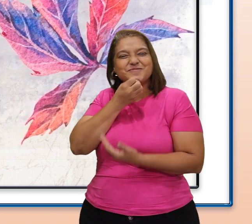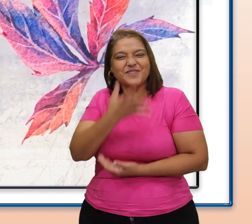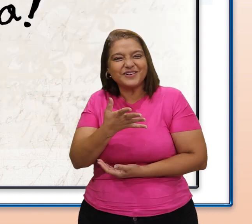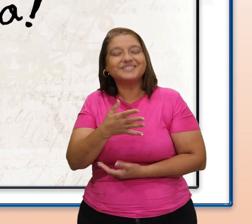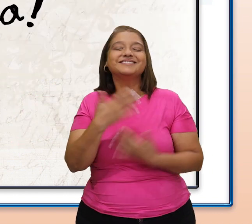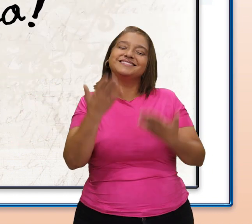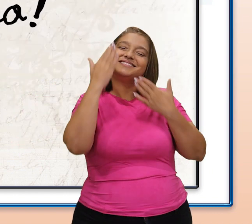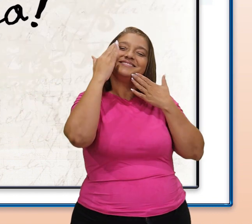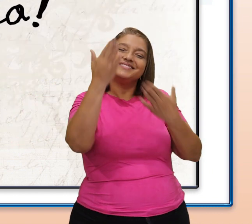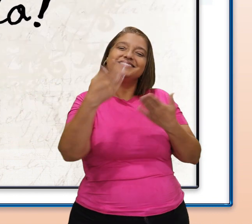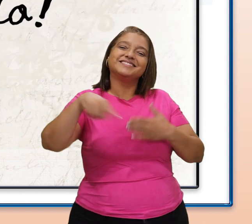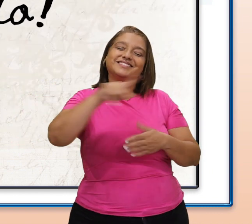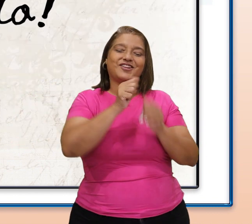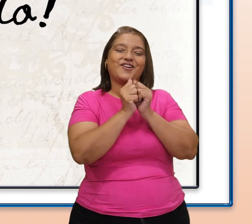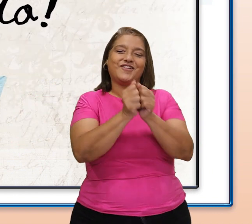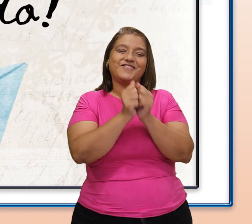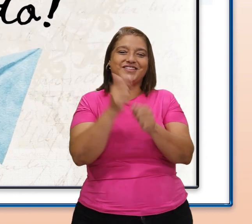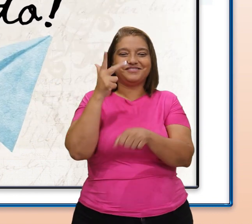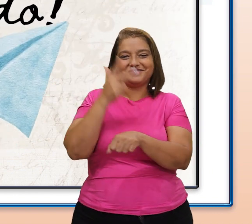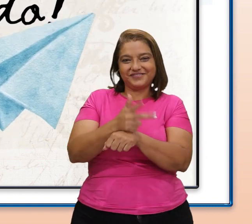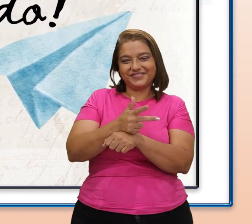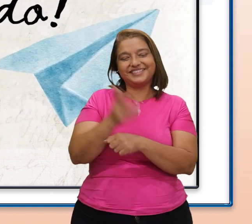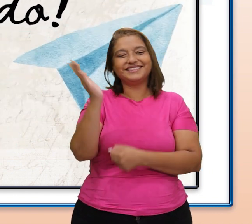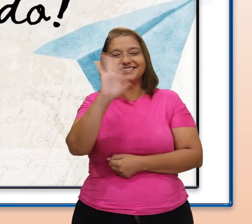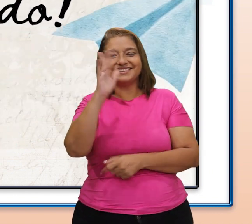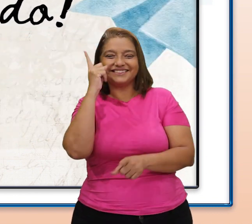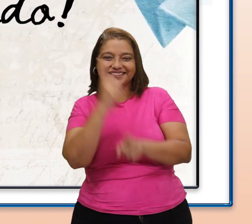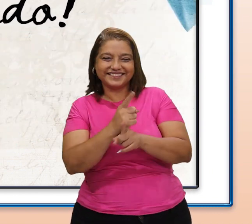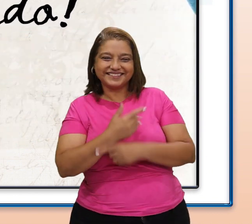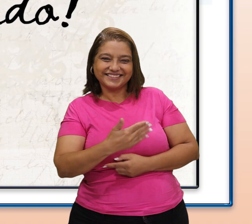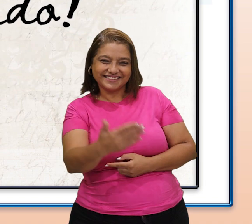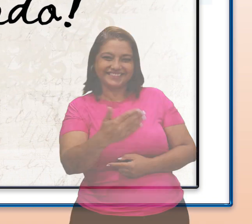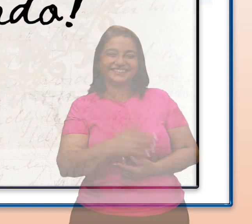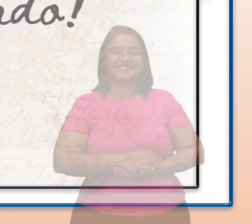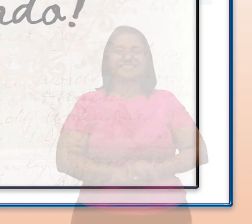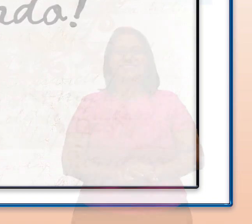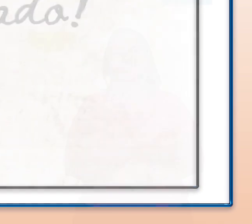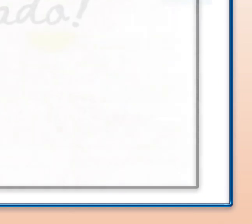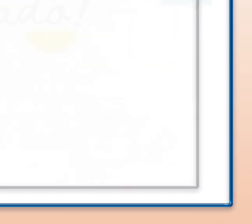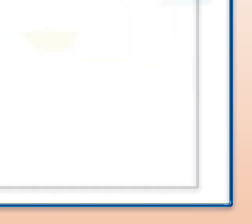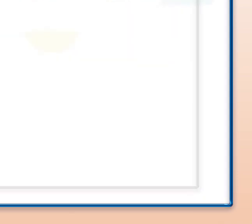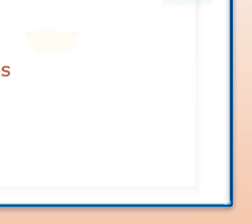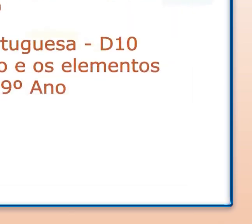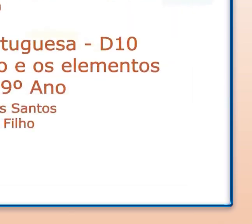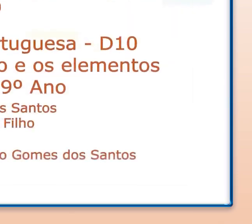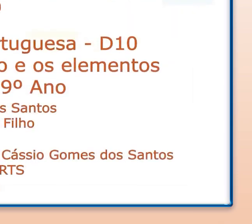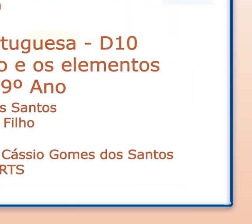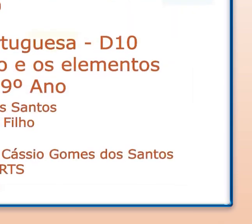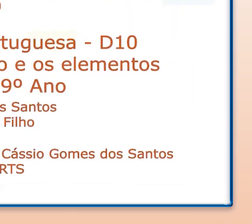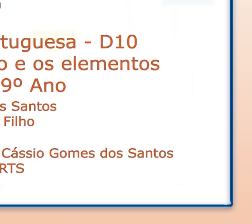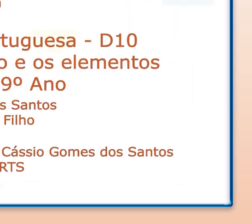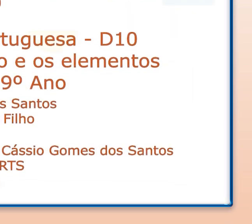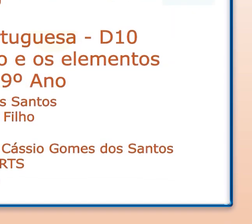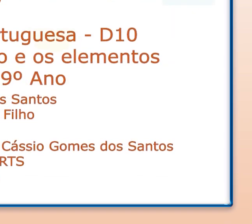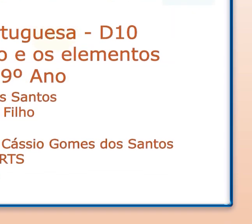descritor? Obrigado por sua companhia nesse vídeo e até mais.